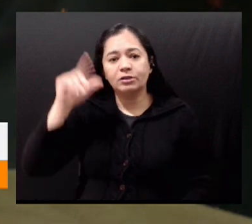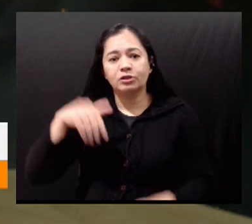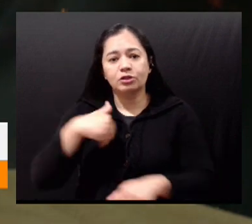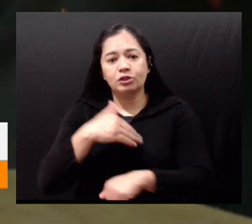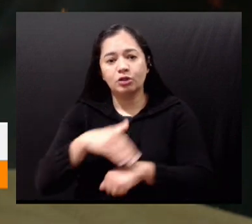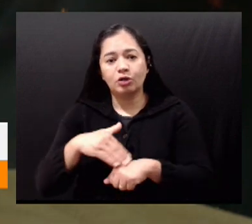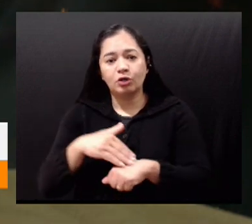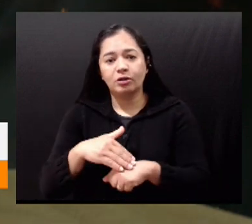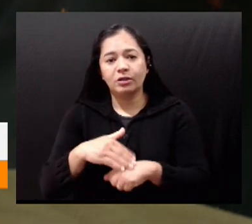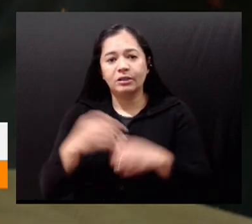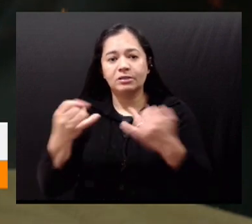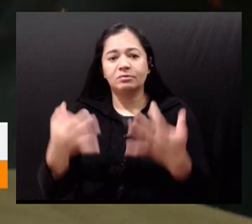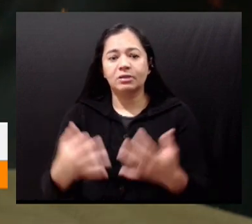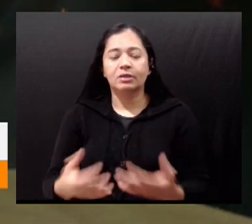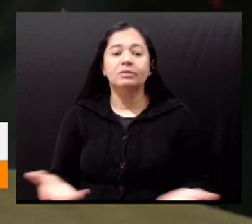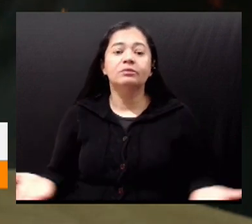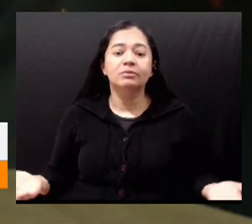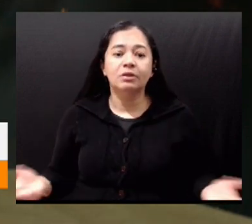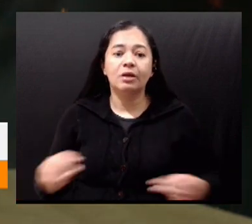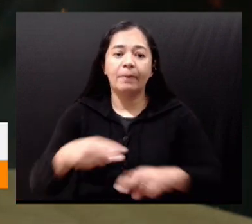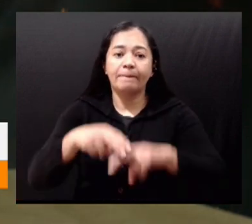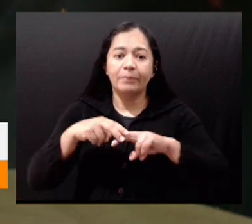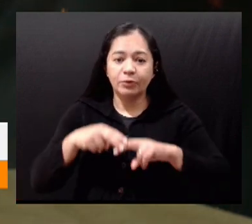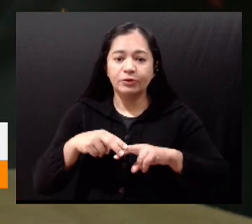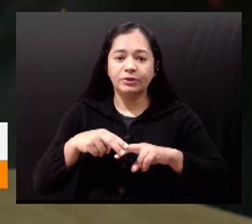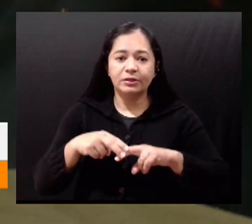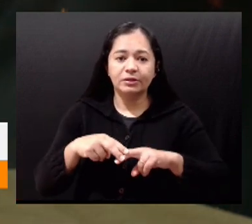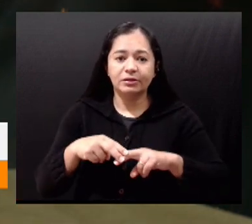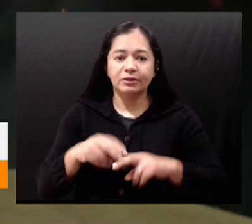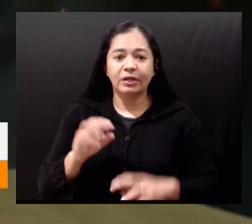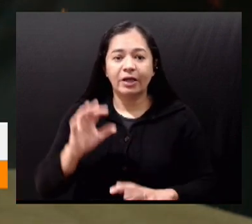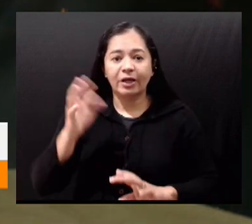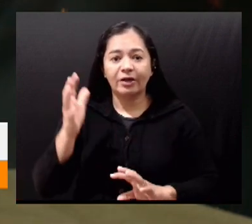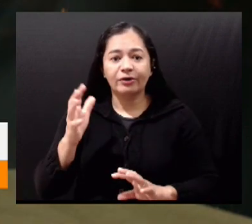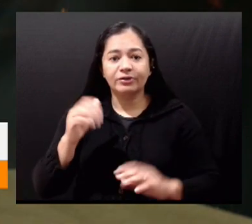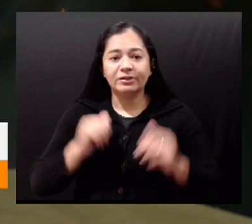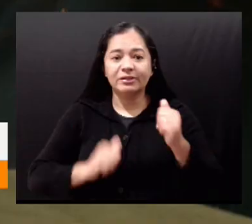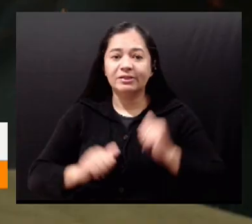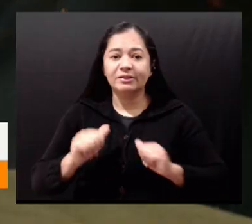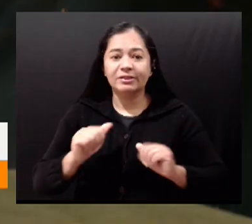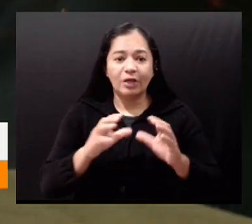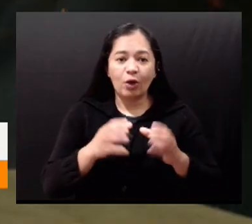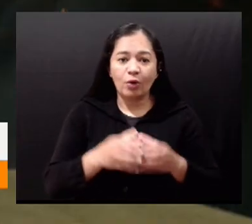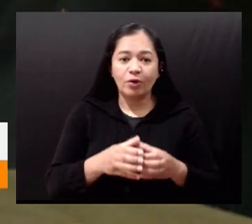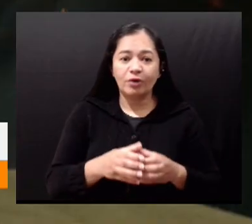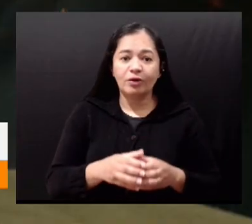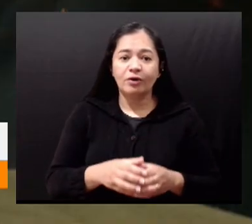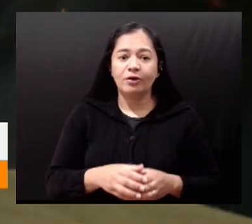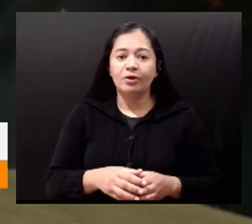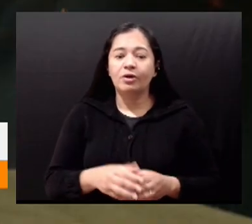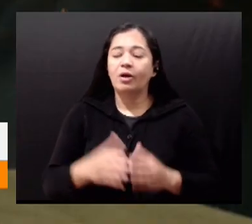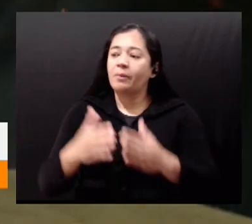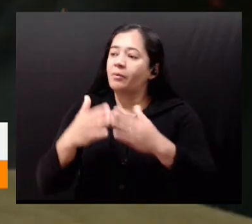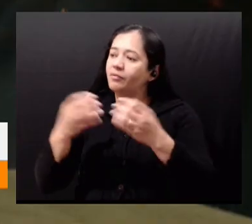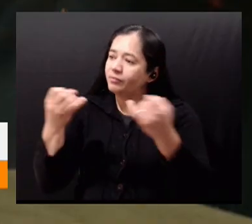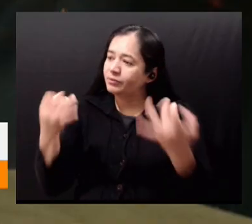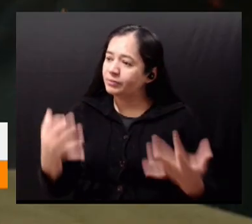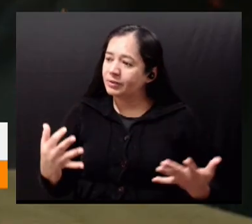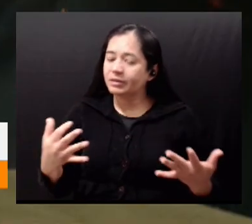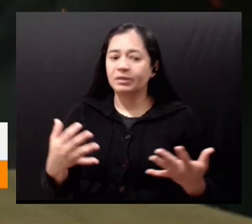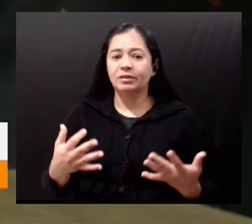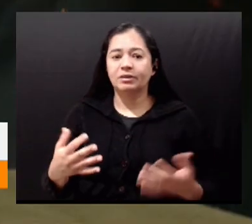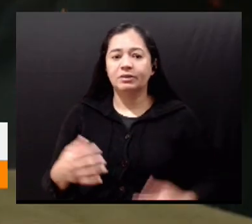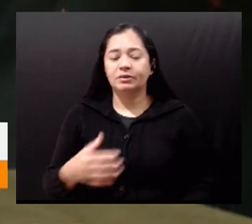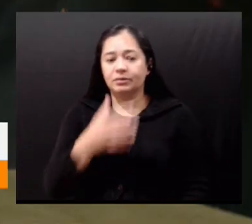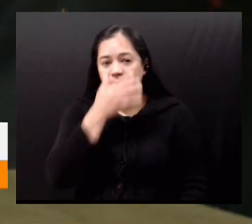"Tá, mas é por isso que acontece a ansiedade coletiva". Então, gostaria que vocês pontuassem, por favor, para que as pessoas de casa